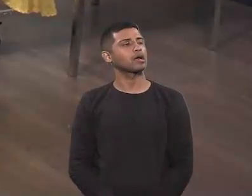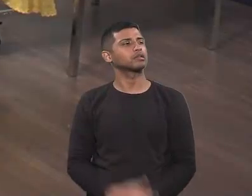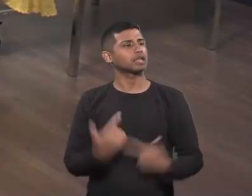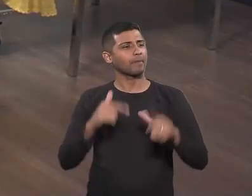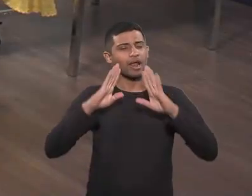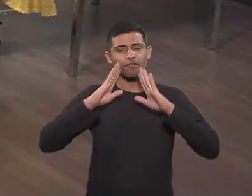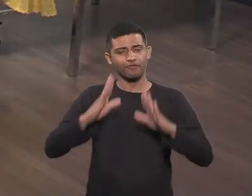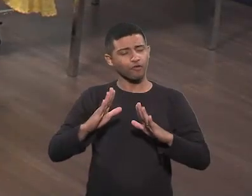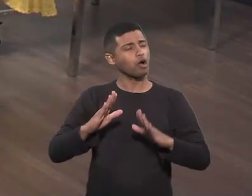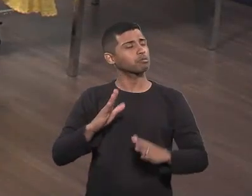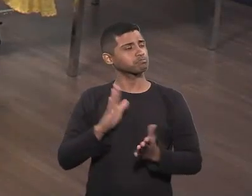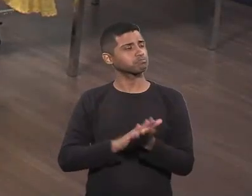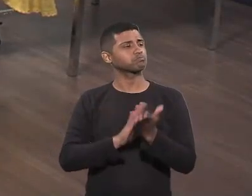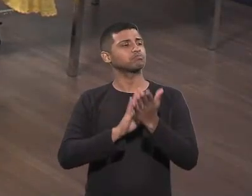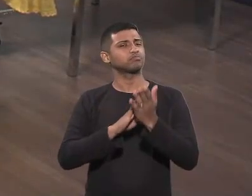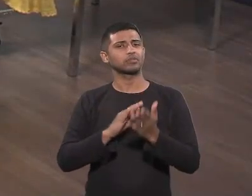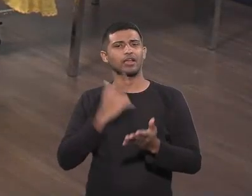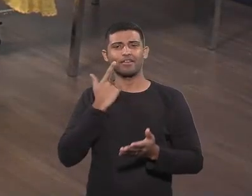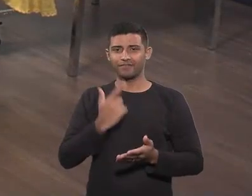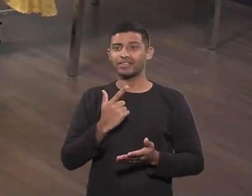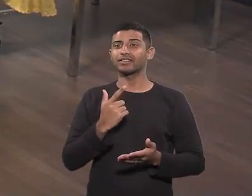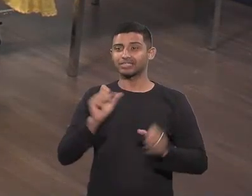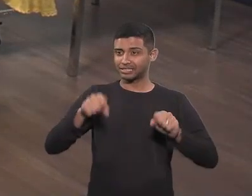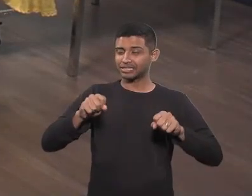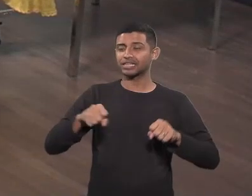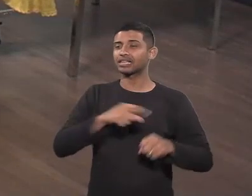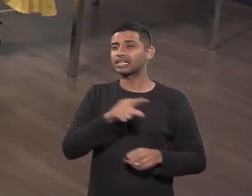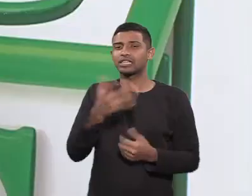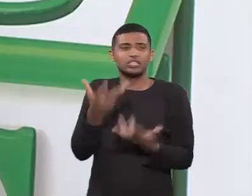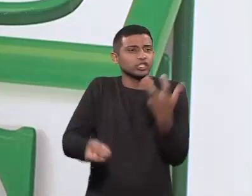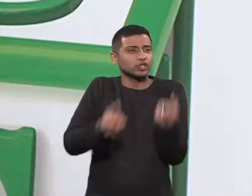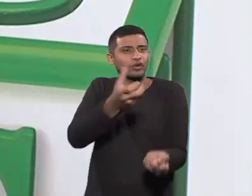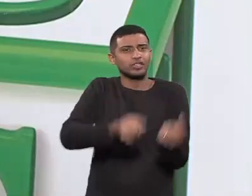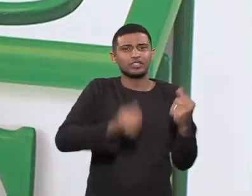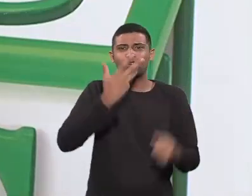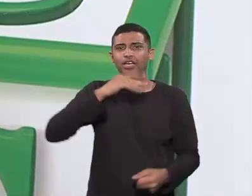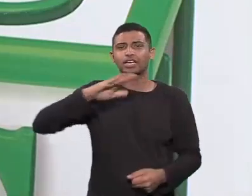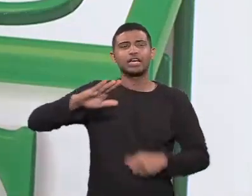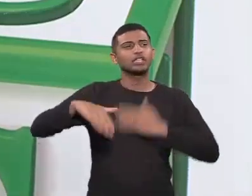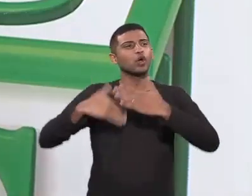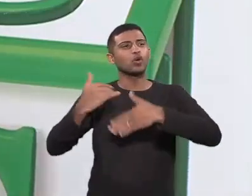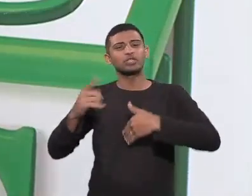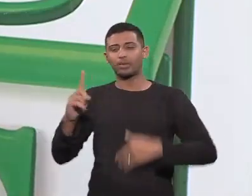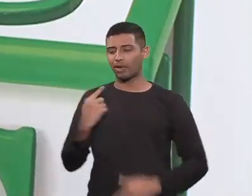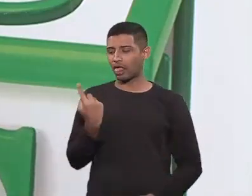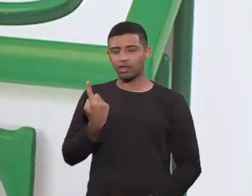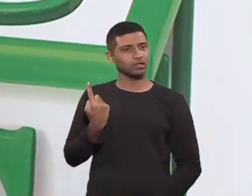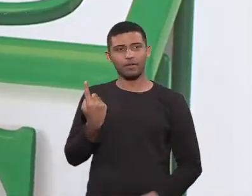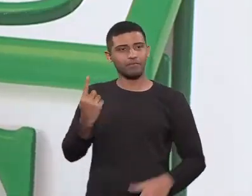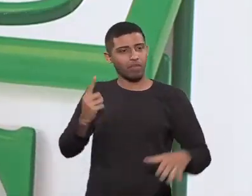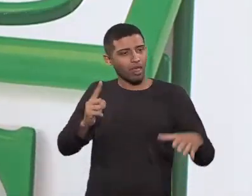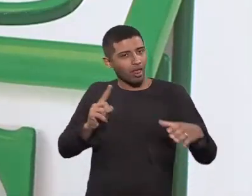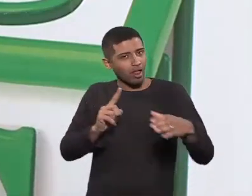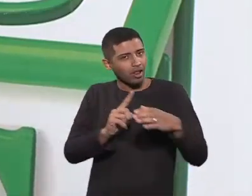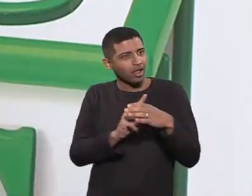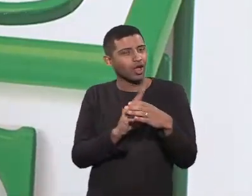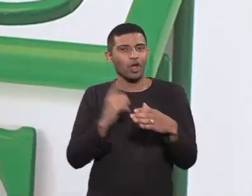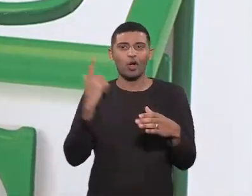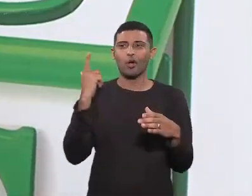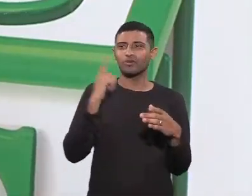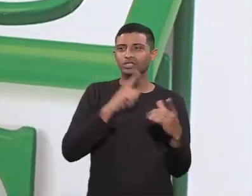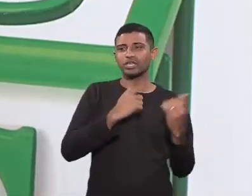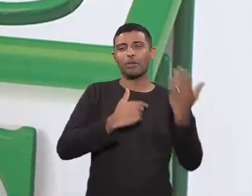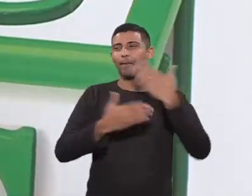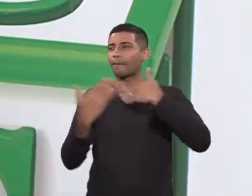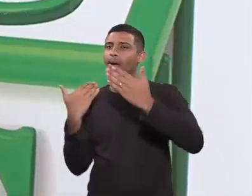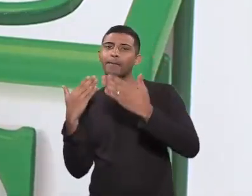parabéns. Né? E aí, à medida que as crianças foram aceitando, ela foi se incluindo e até conseguindo praticar o esporte, né, na medida do